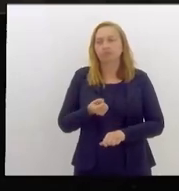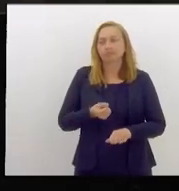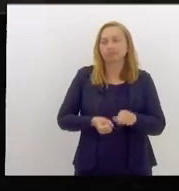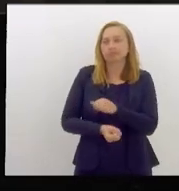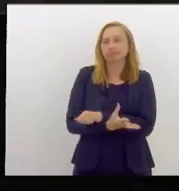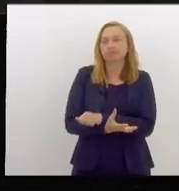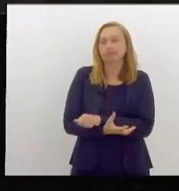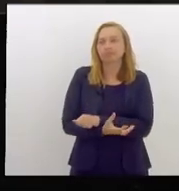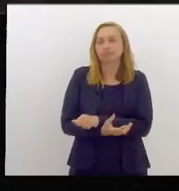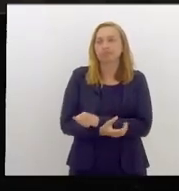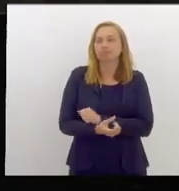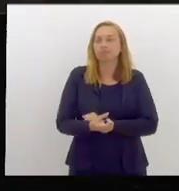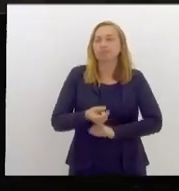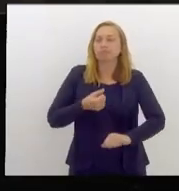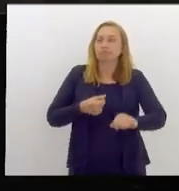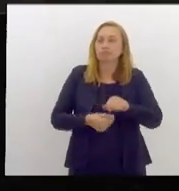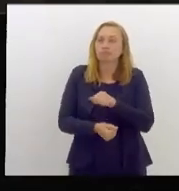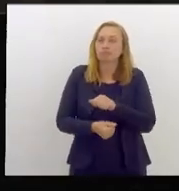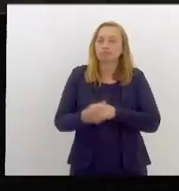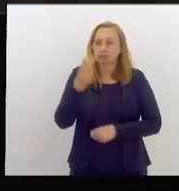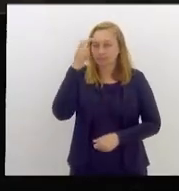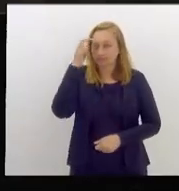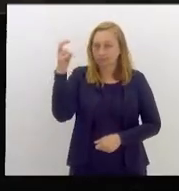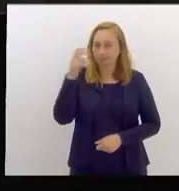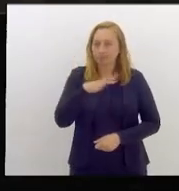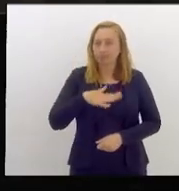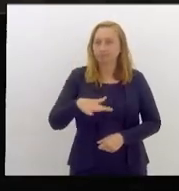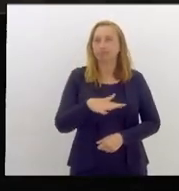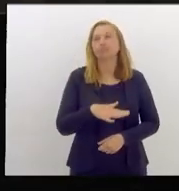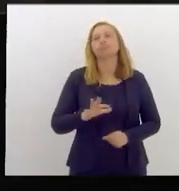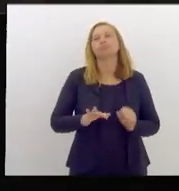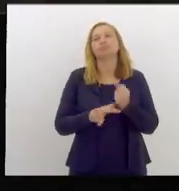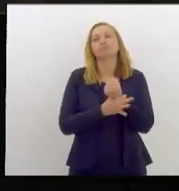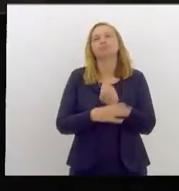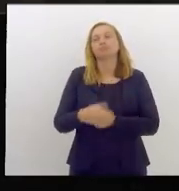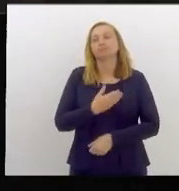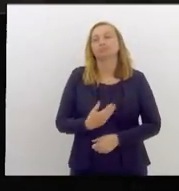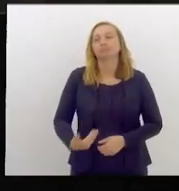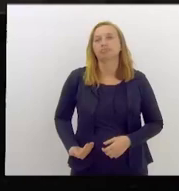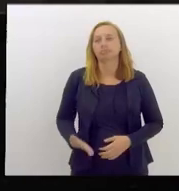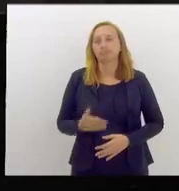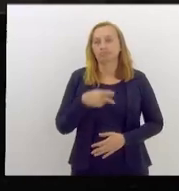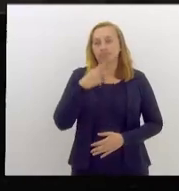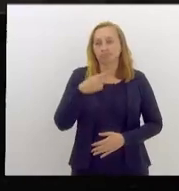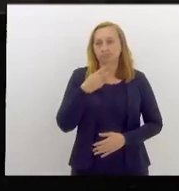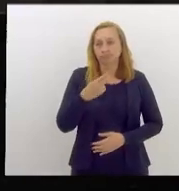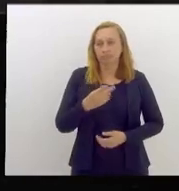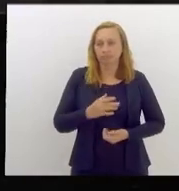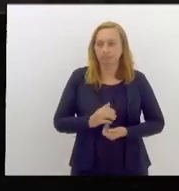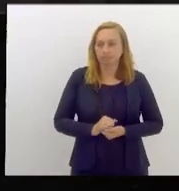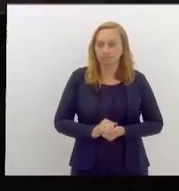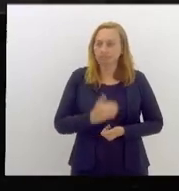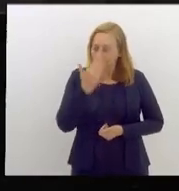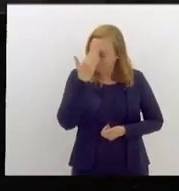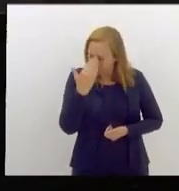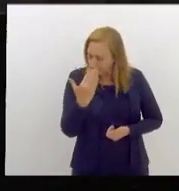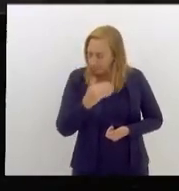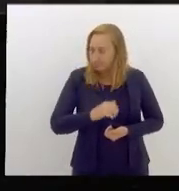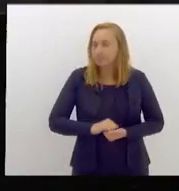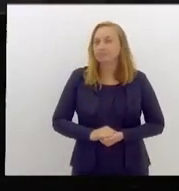o investimento inteligência na área da Segurança Pública São essas as minhas considerações Muito